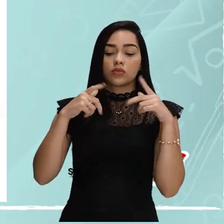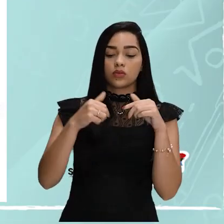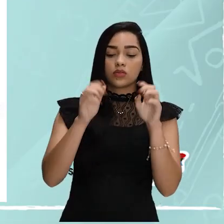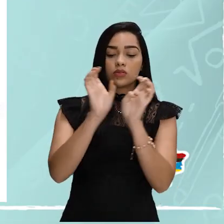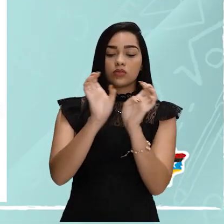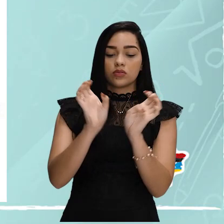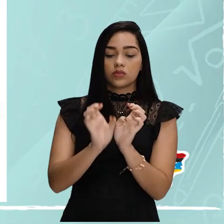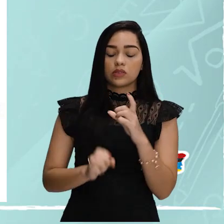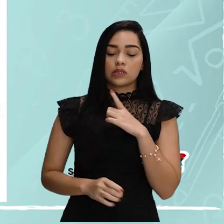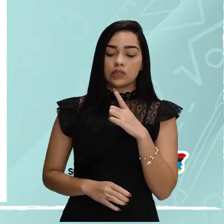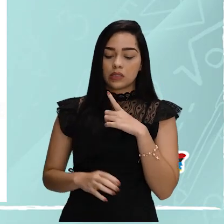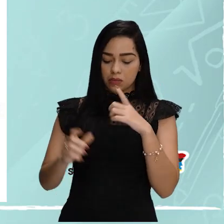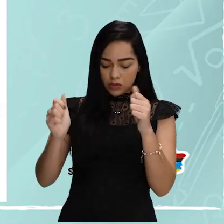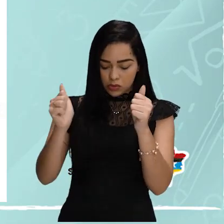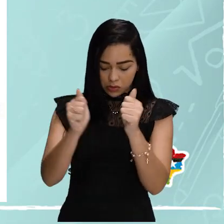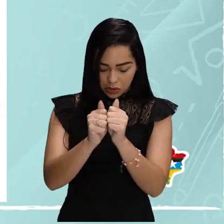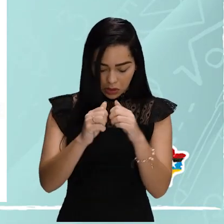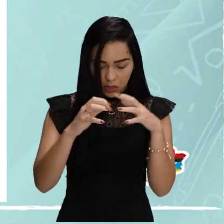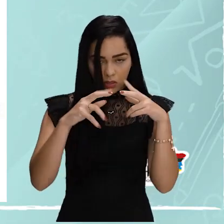para juntar